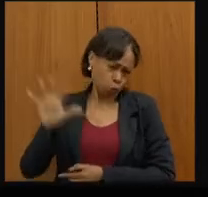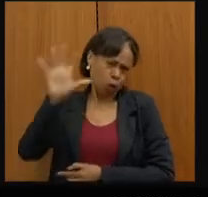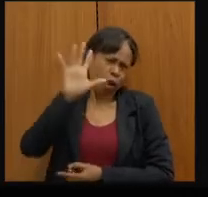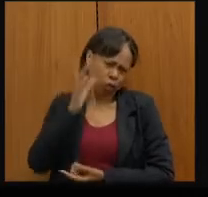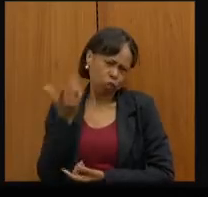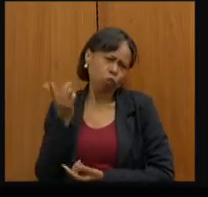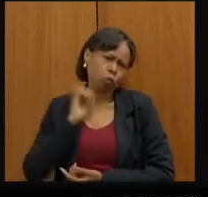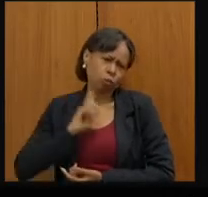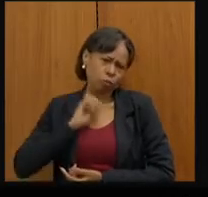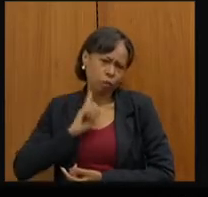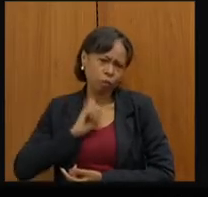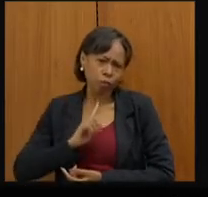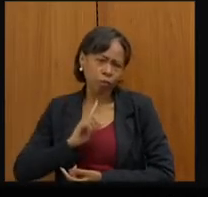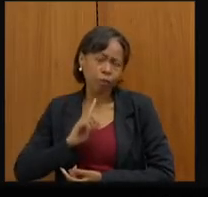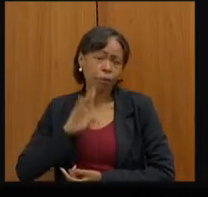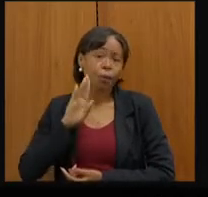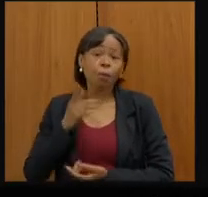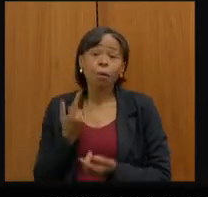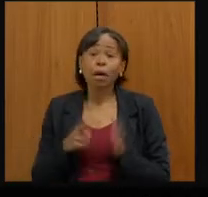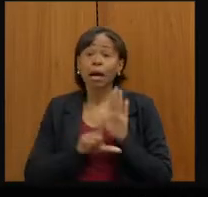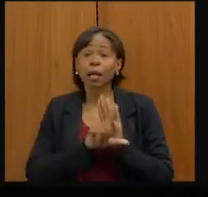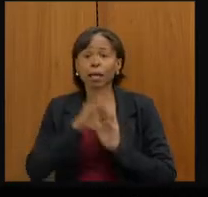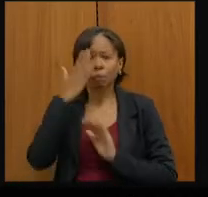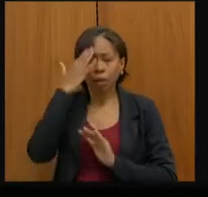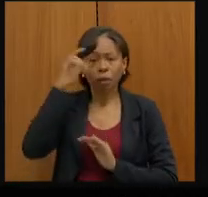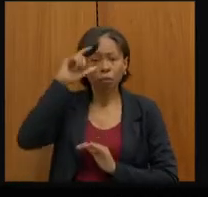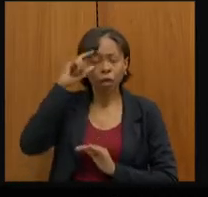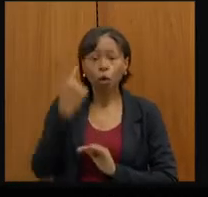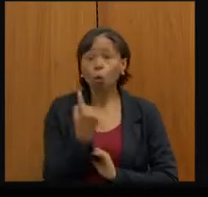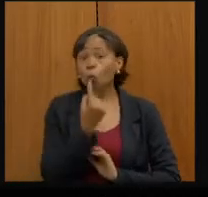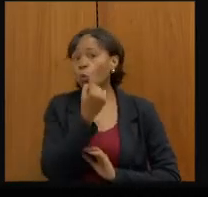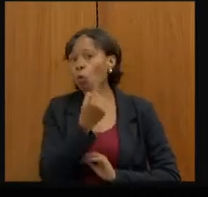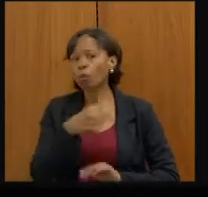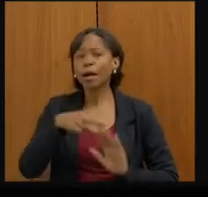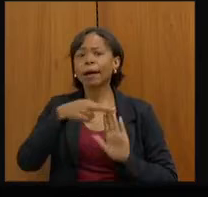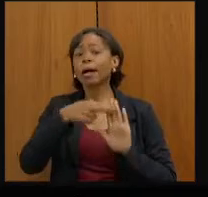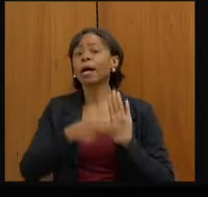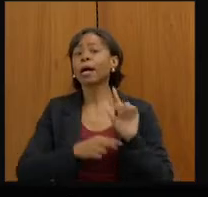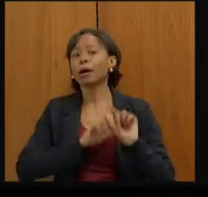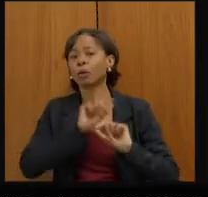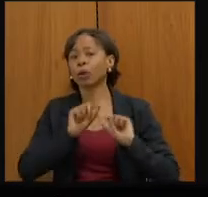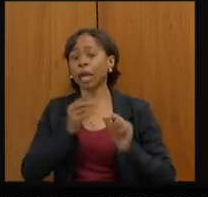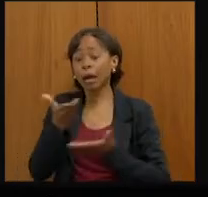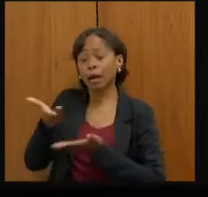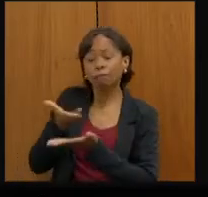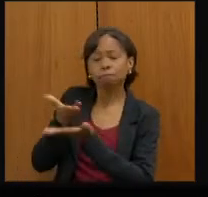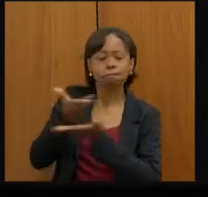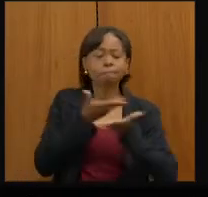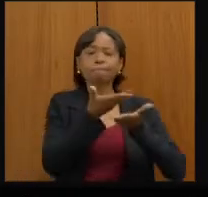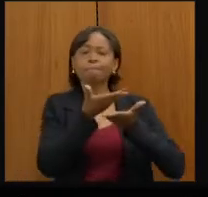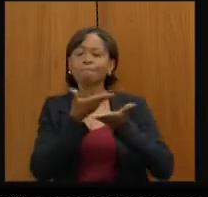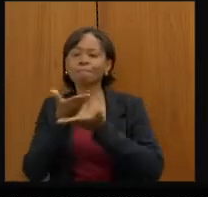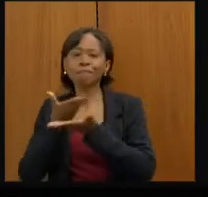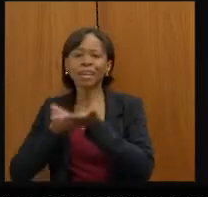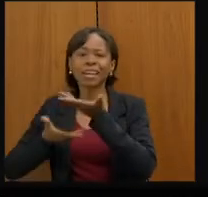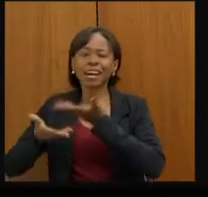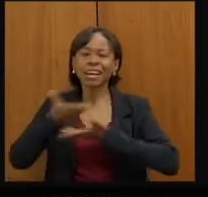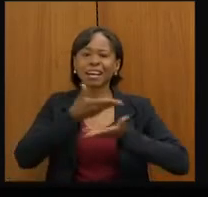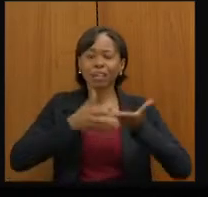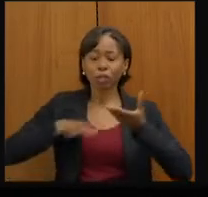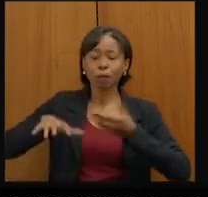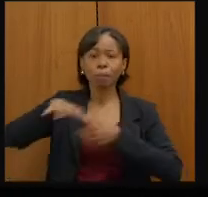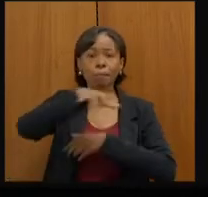uma longo dos princípios da Lei Maria da Penha ideia de articulação em verde dos serviços é uma ideia